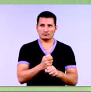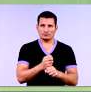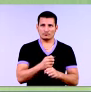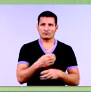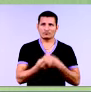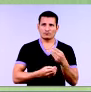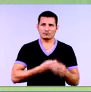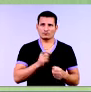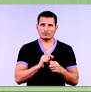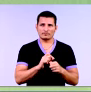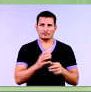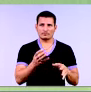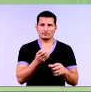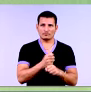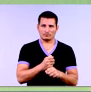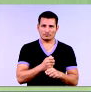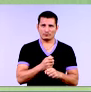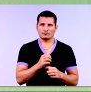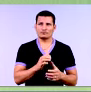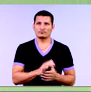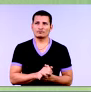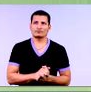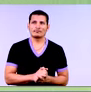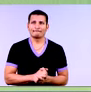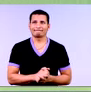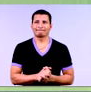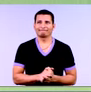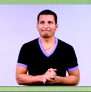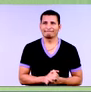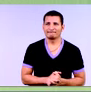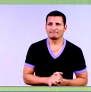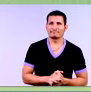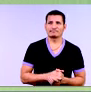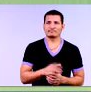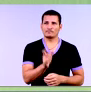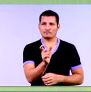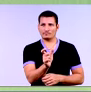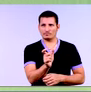soma? Eu pego um valor A